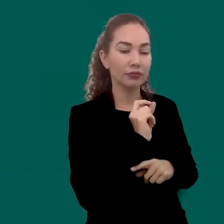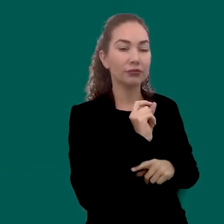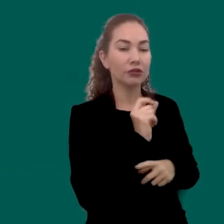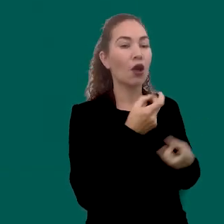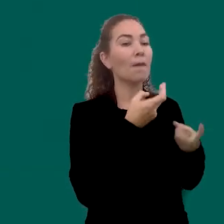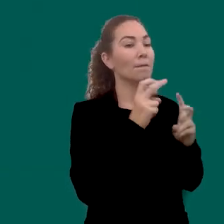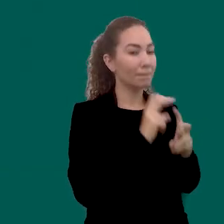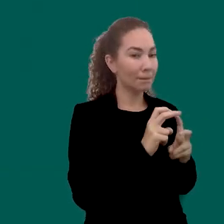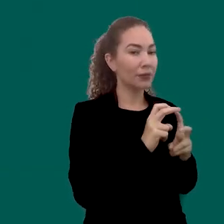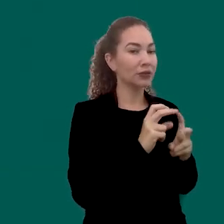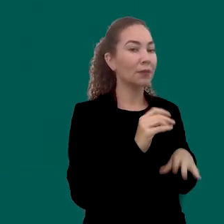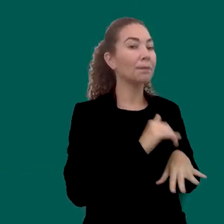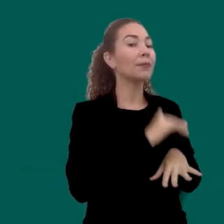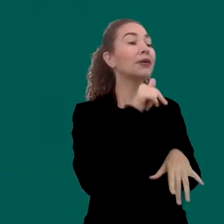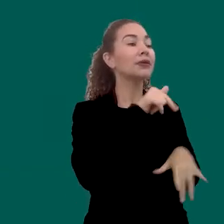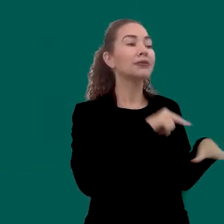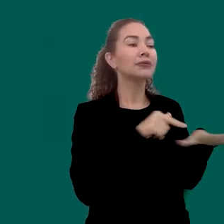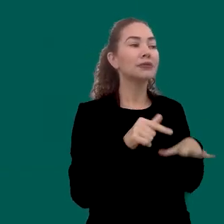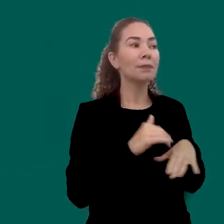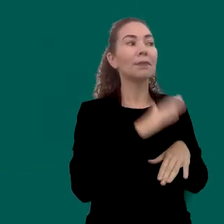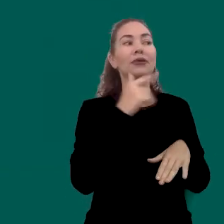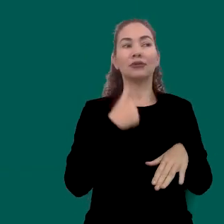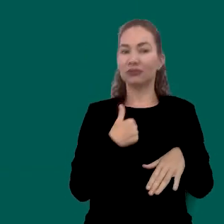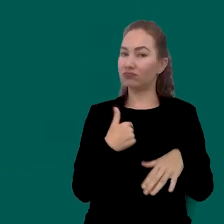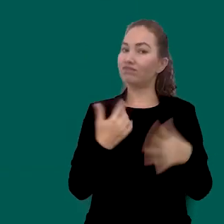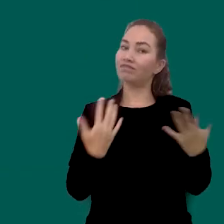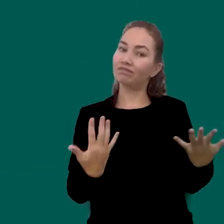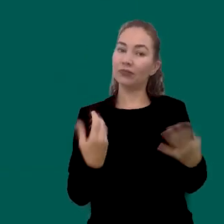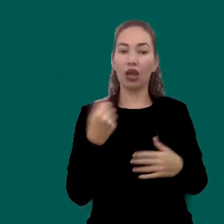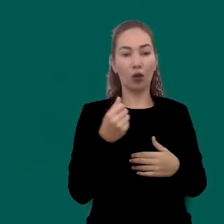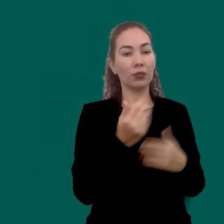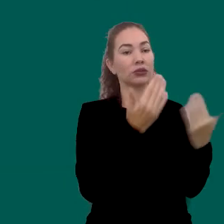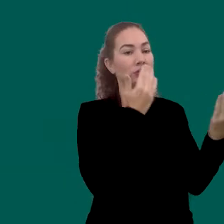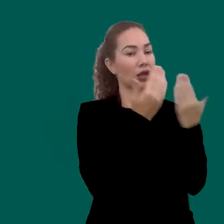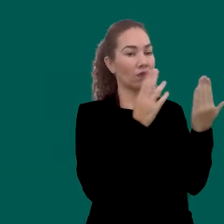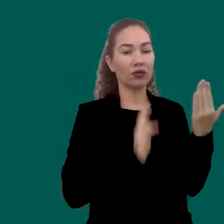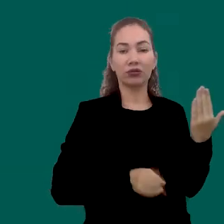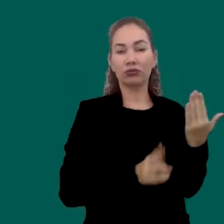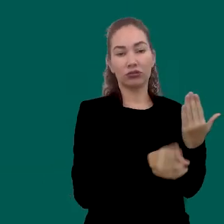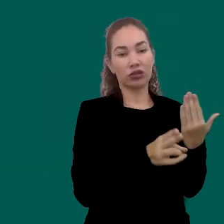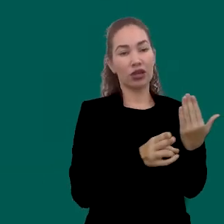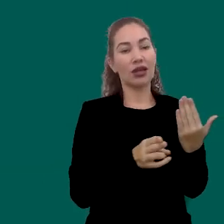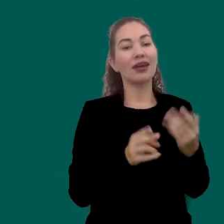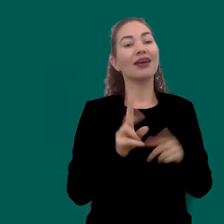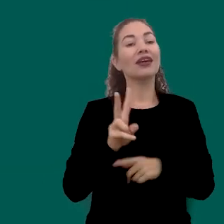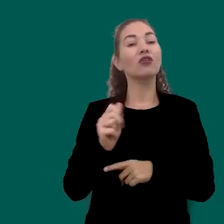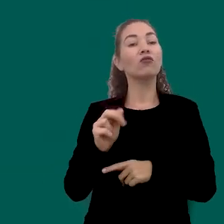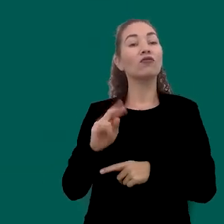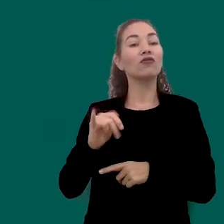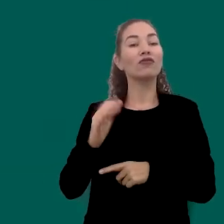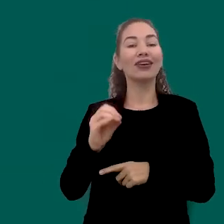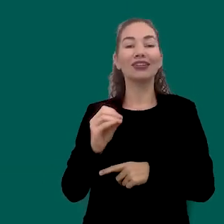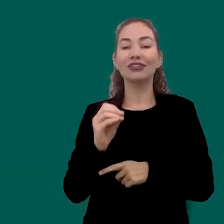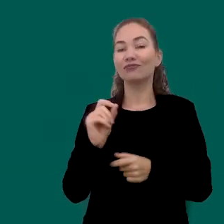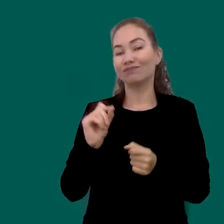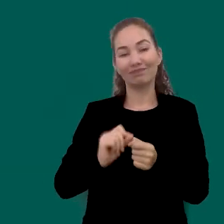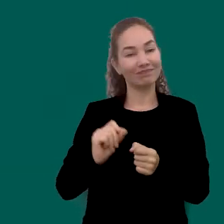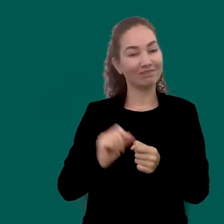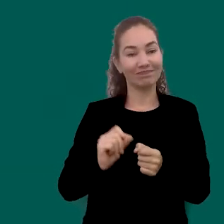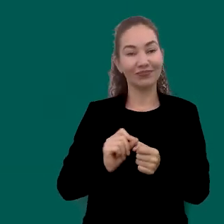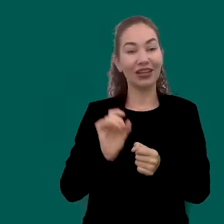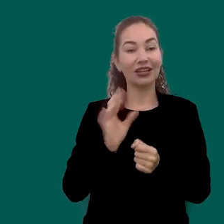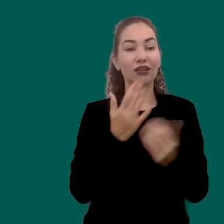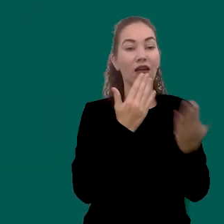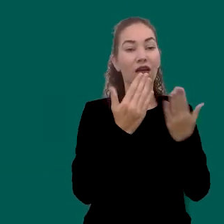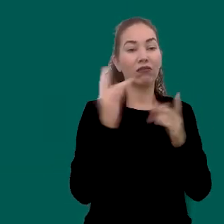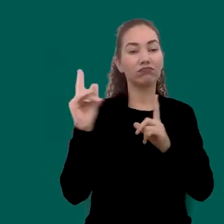cresceu talvez mais do que eu essa semana. Então tu tem que estar sempre analisando. E isso a maioria dos varejistas não faz. Principalmente eles não analisam